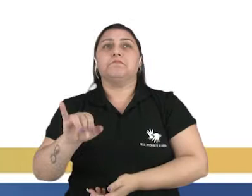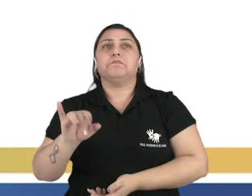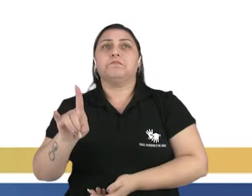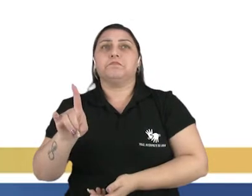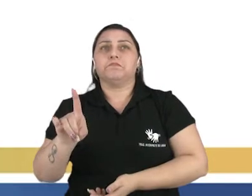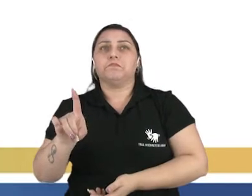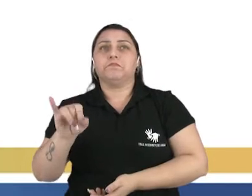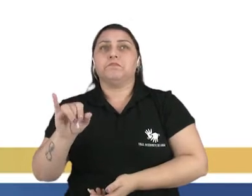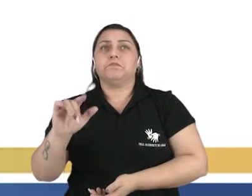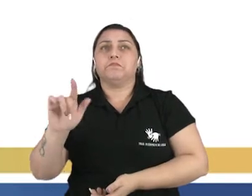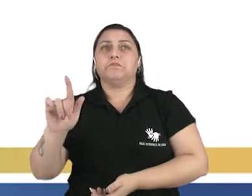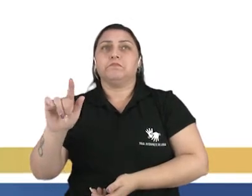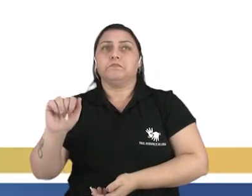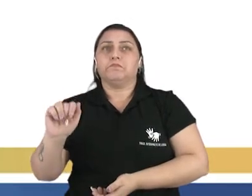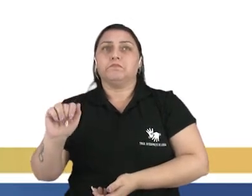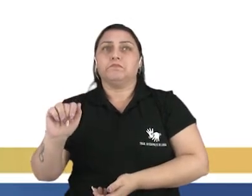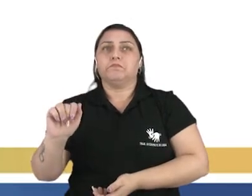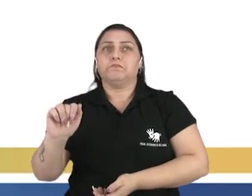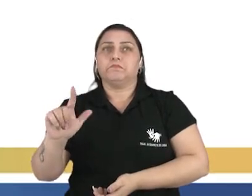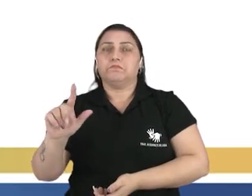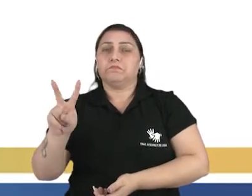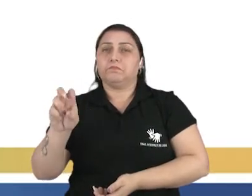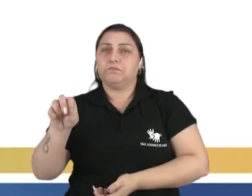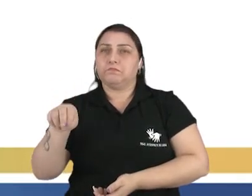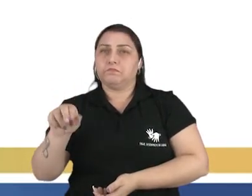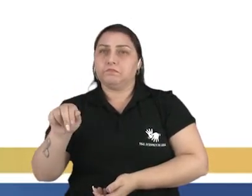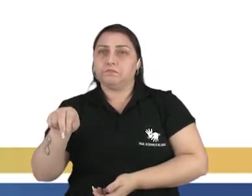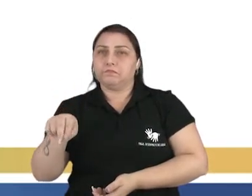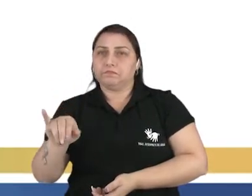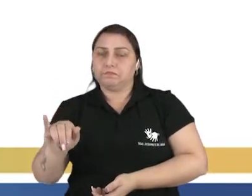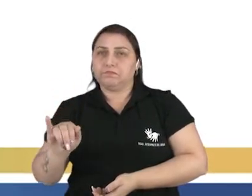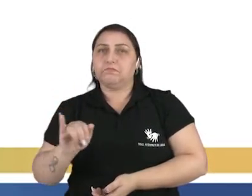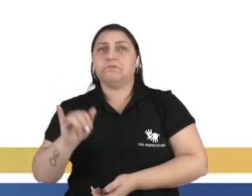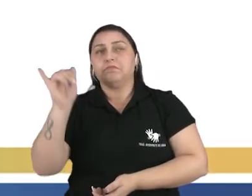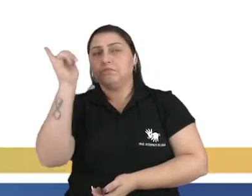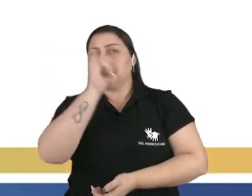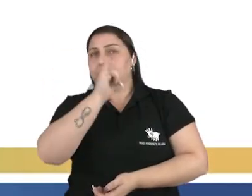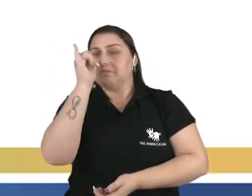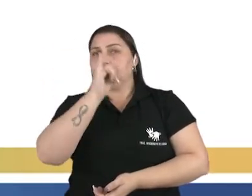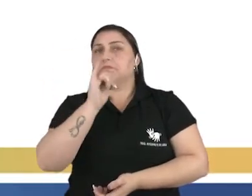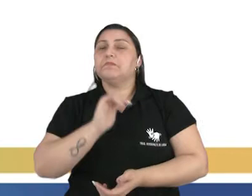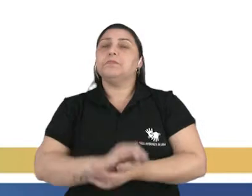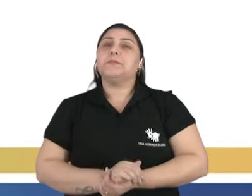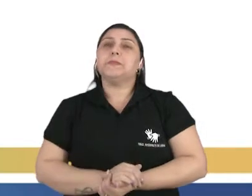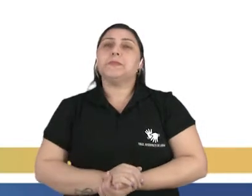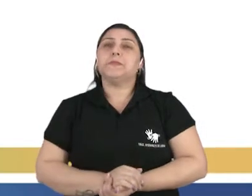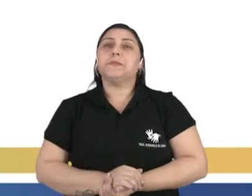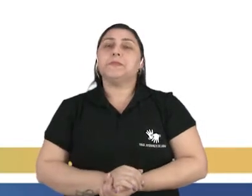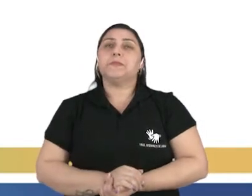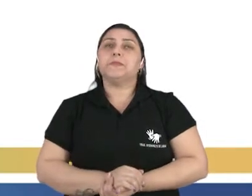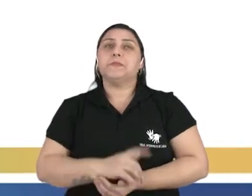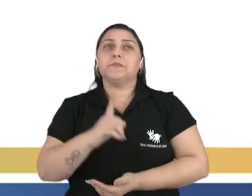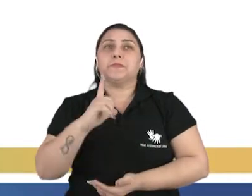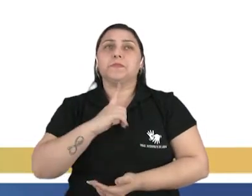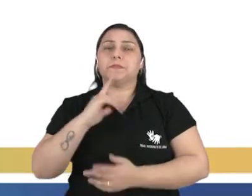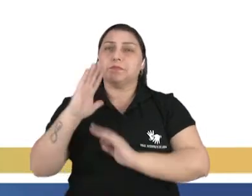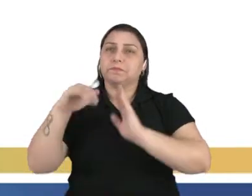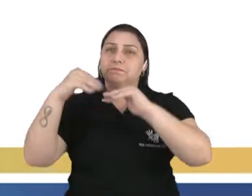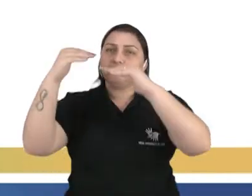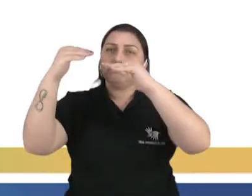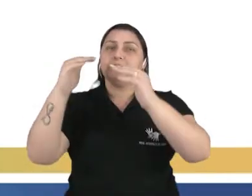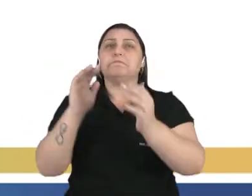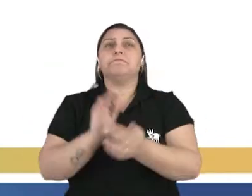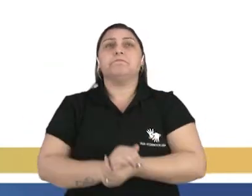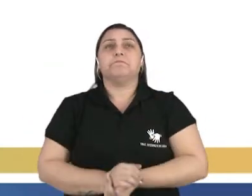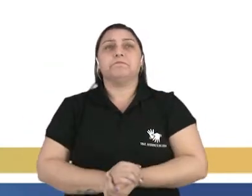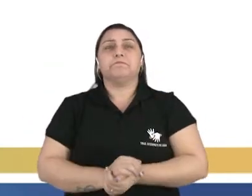passamos aqui para Luigi Galvani, Luigi Galvani era um italiano e na Itália nessa época aqui, pessoal, teve um desenvolvimento muito alto